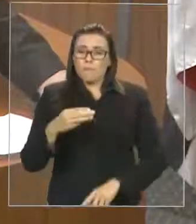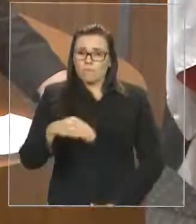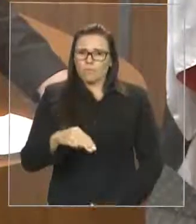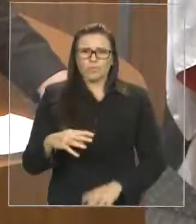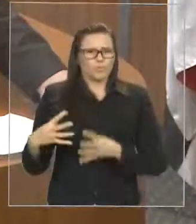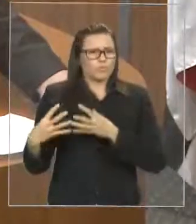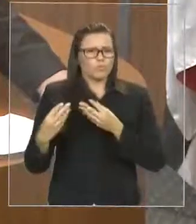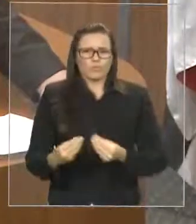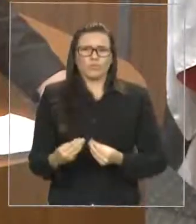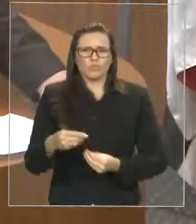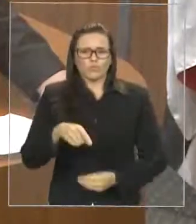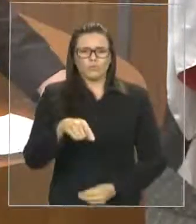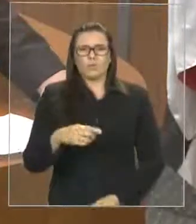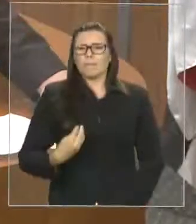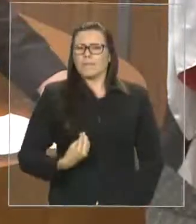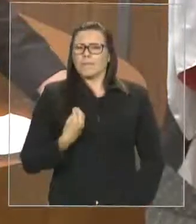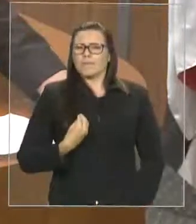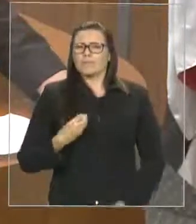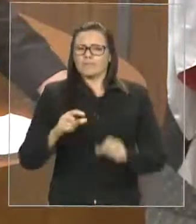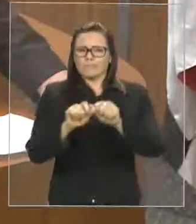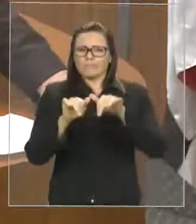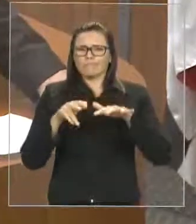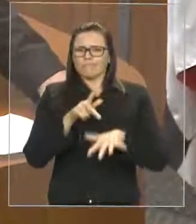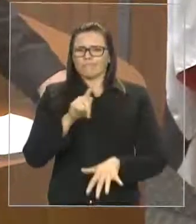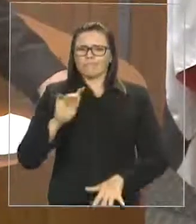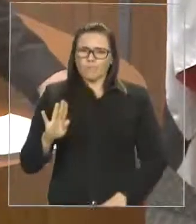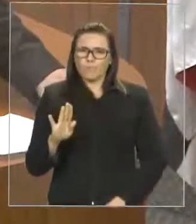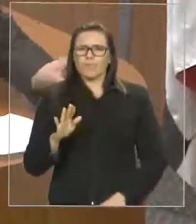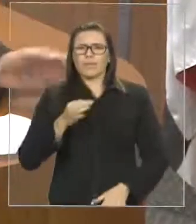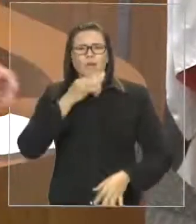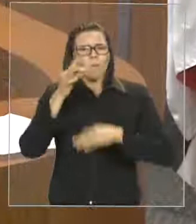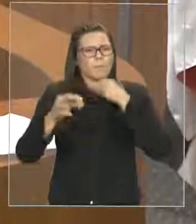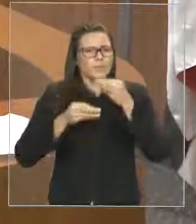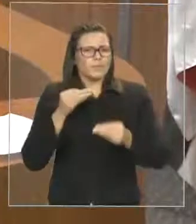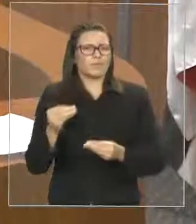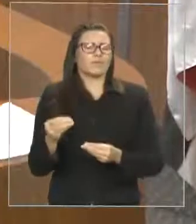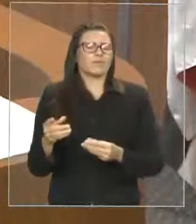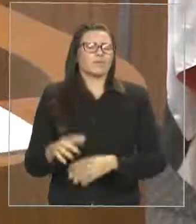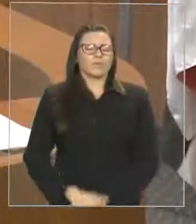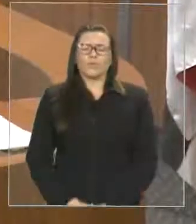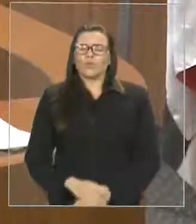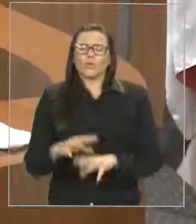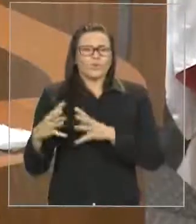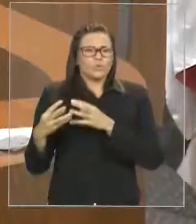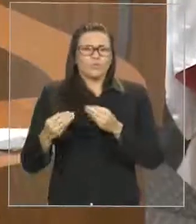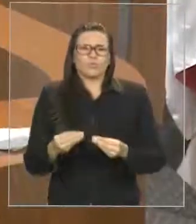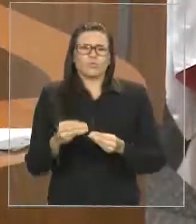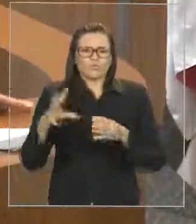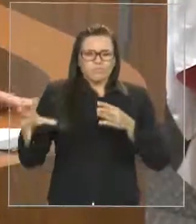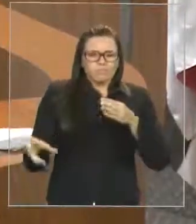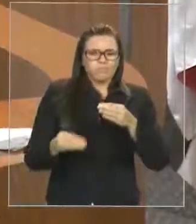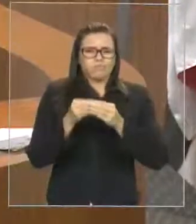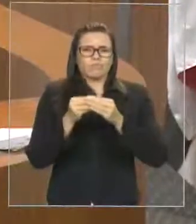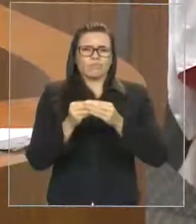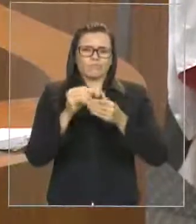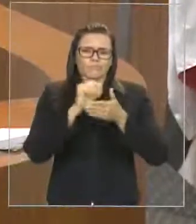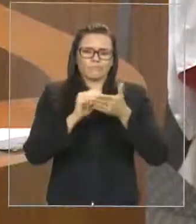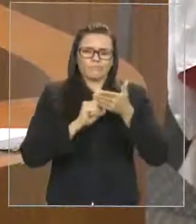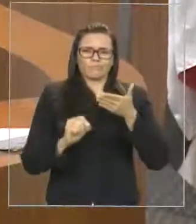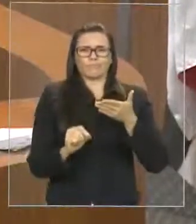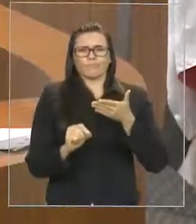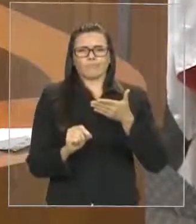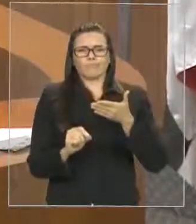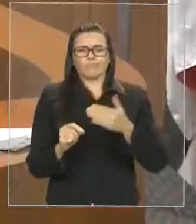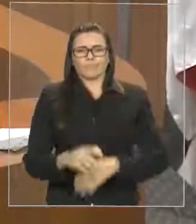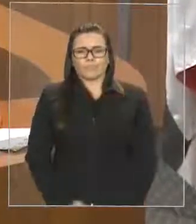fizeram parte da audiência pública e que puderam deixar lá a sua contribuição para uma reforma que venha a melhorar. E, para finalizar já o